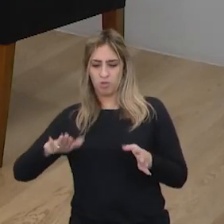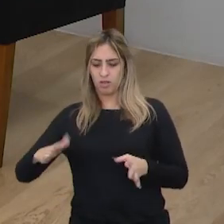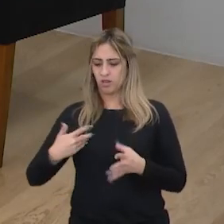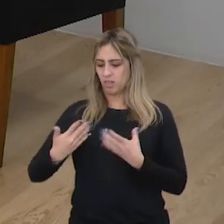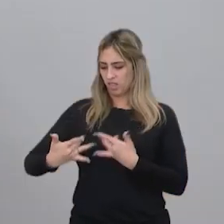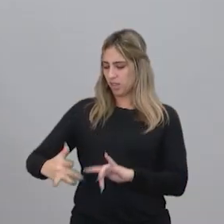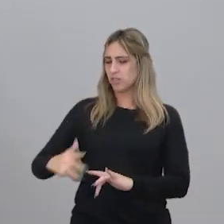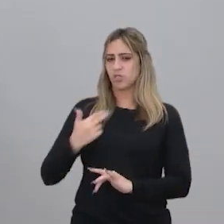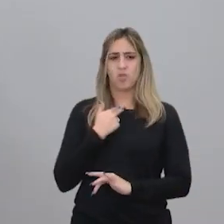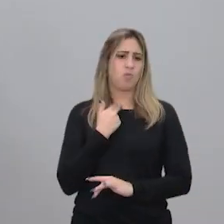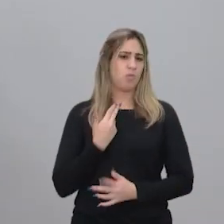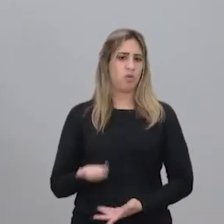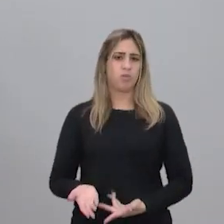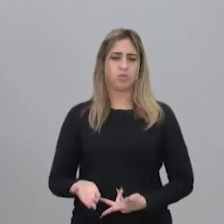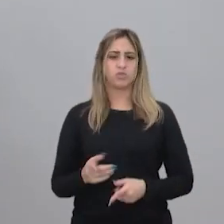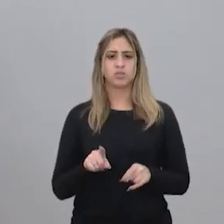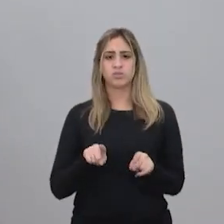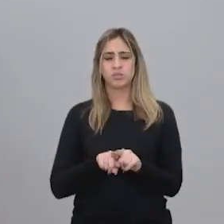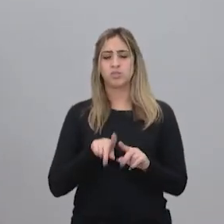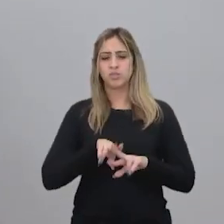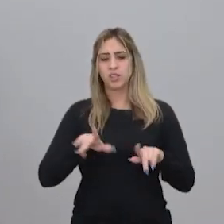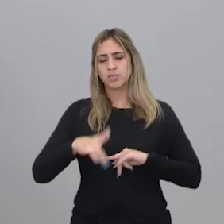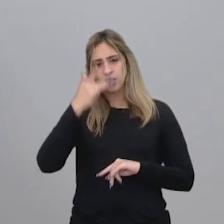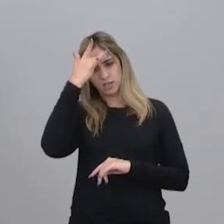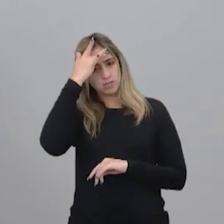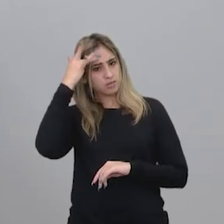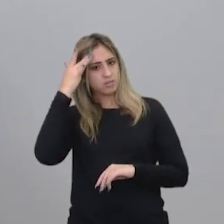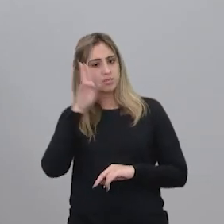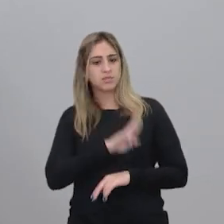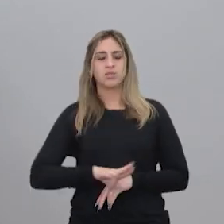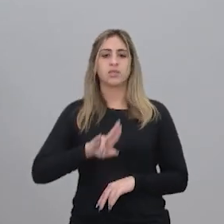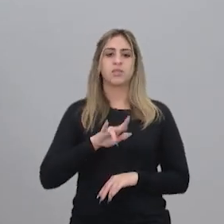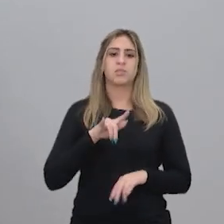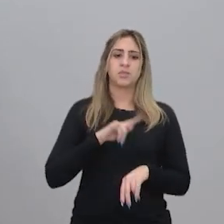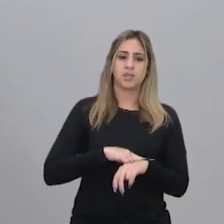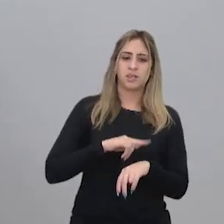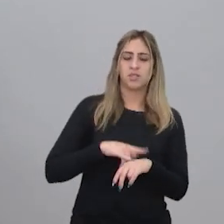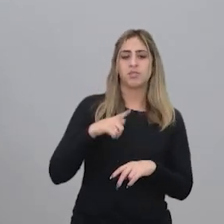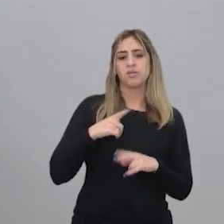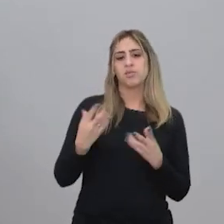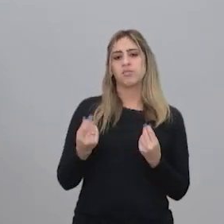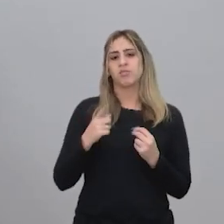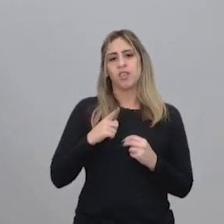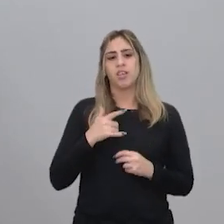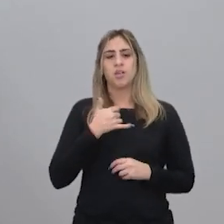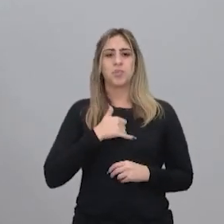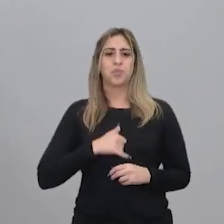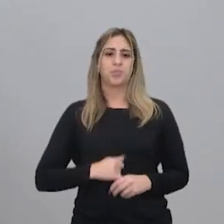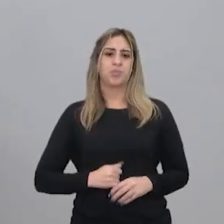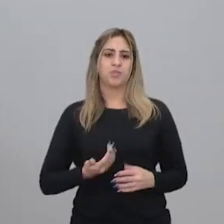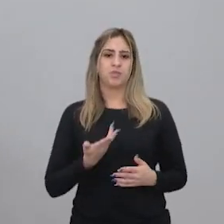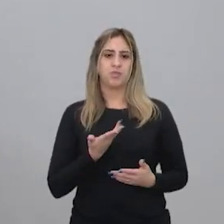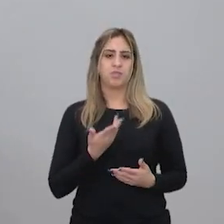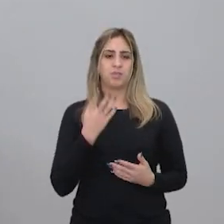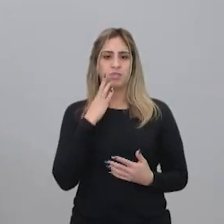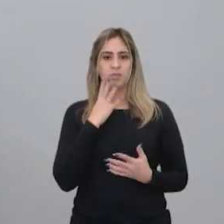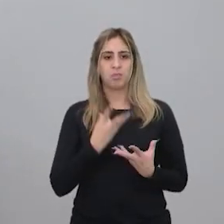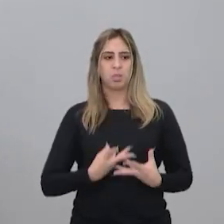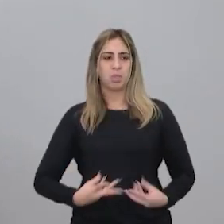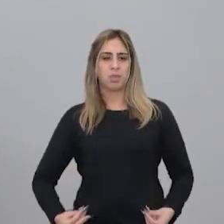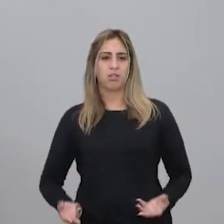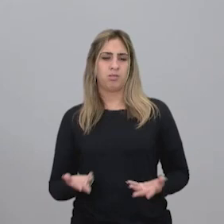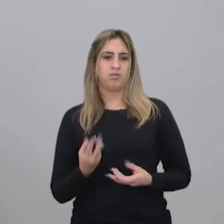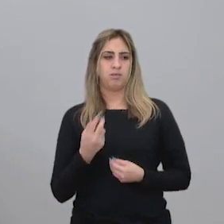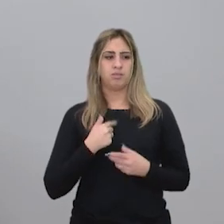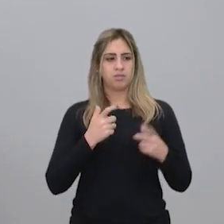você toma uma água onde várias pessoas usaram como banheiro, com certeza você vai ter uma diarreia. Imagina você estar num lugar já